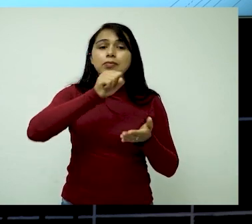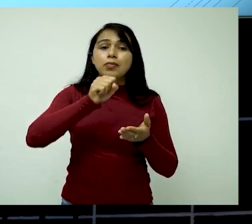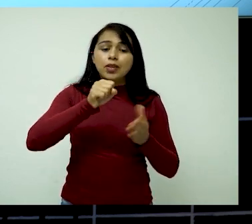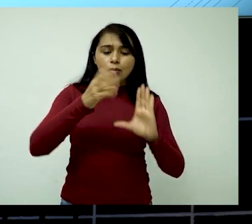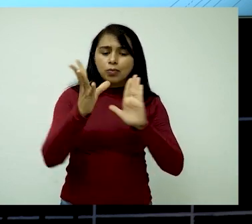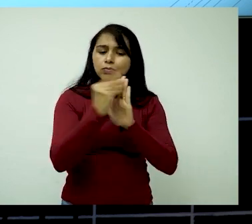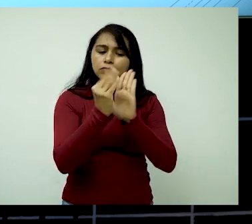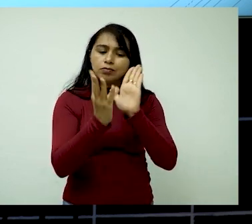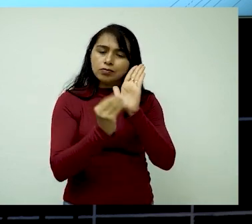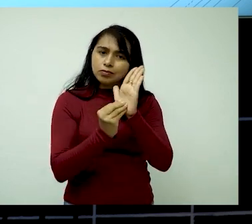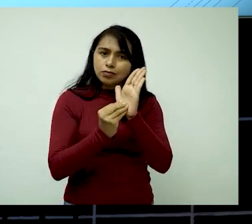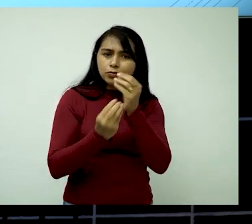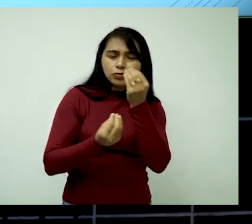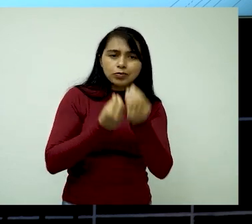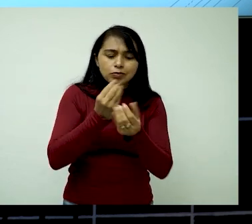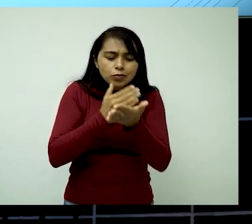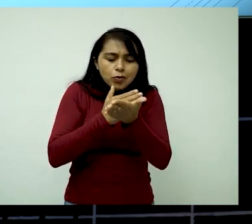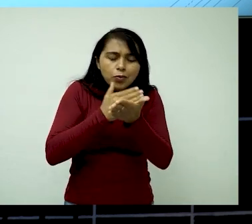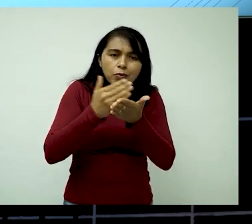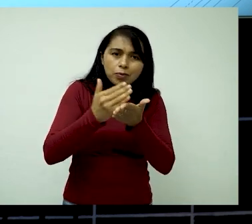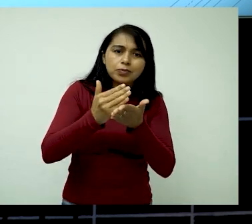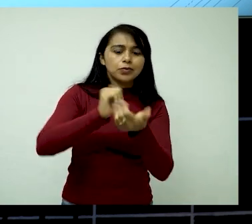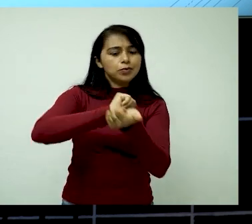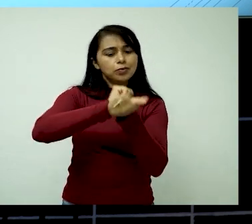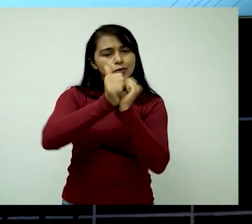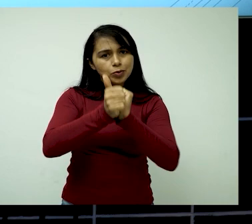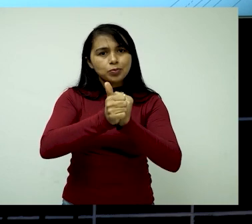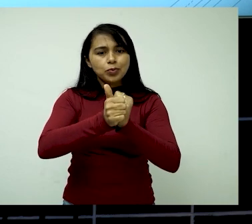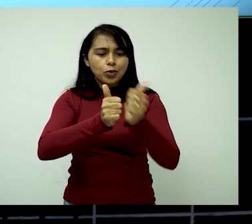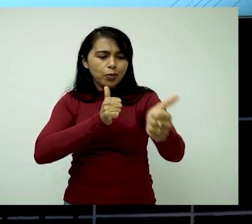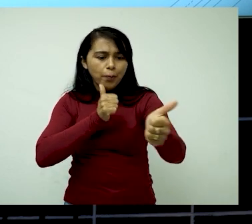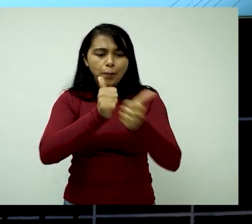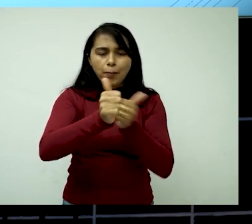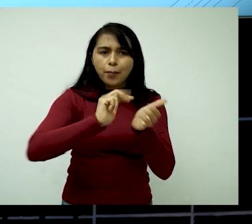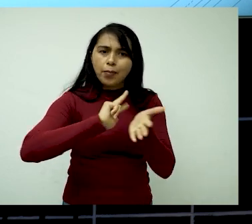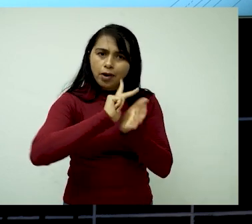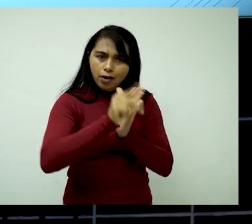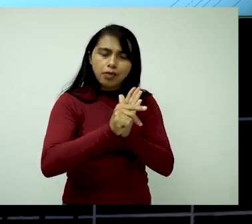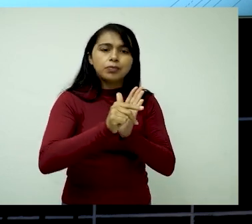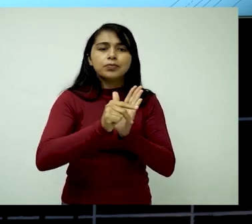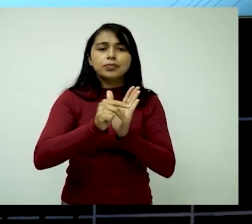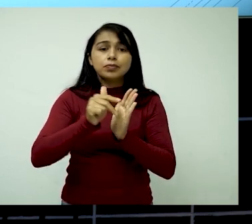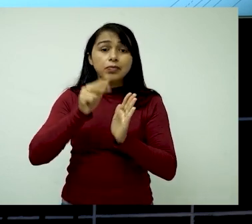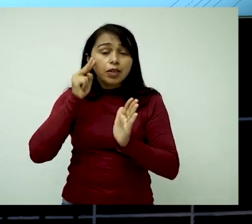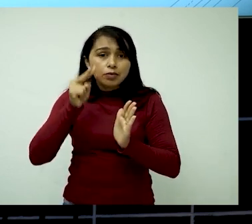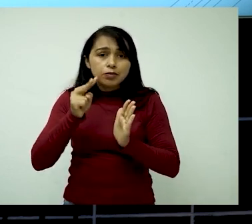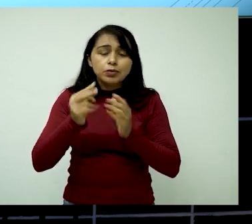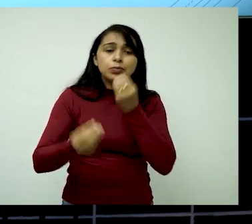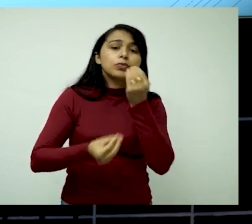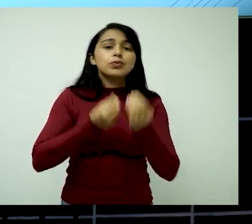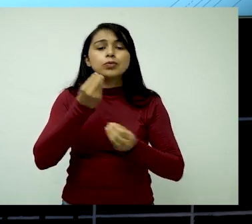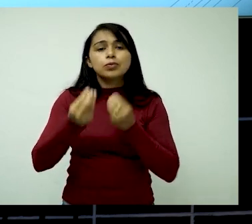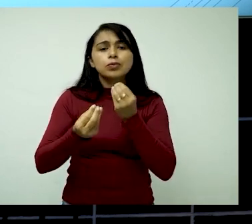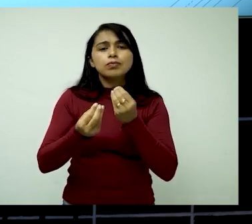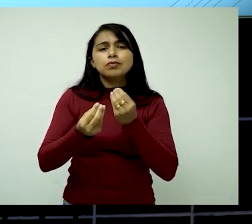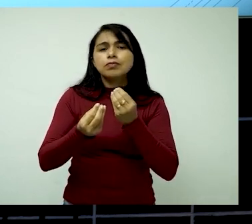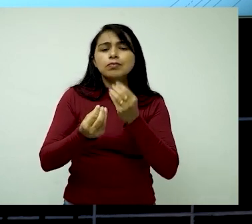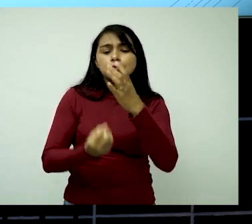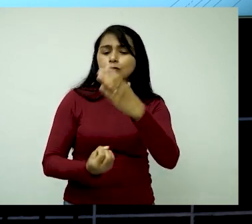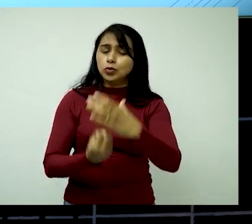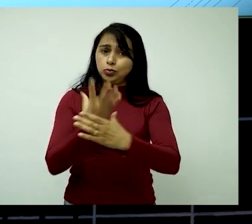com vocês um conteúdo inicial a respeito da modalidade de atletismo. Nós vimos